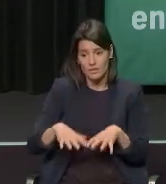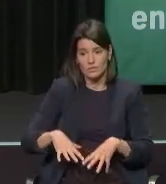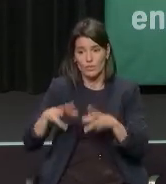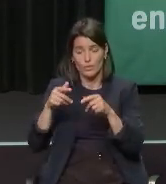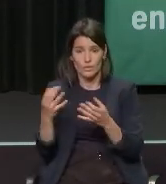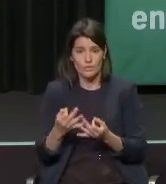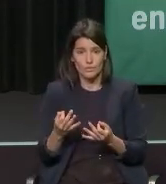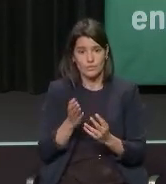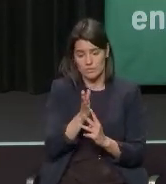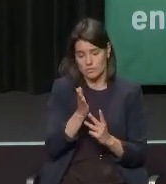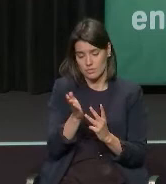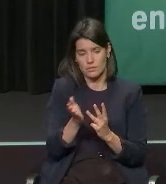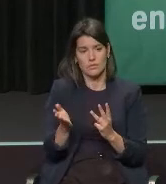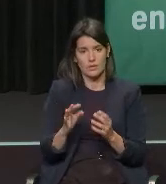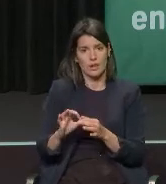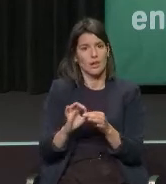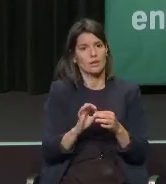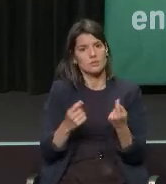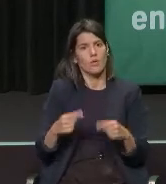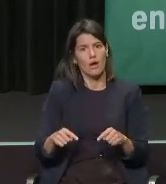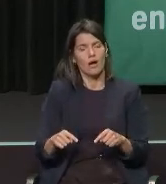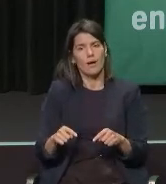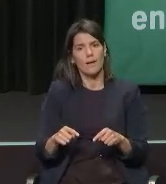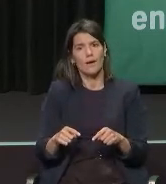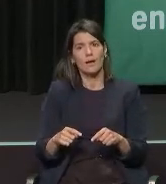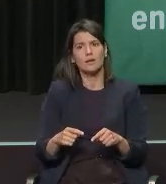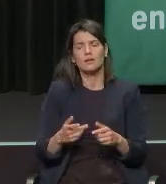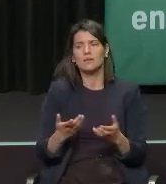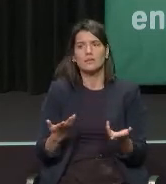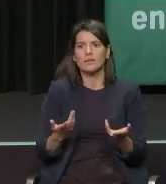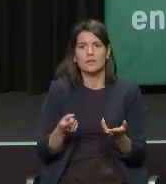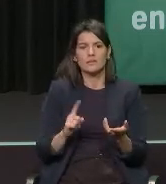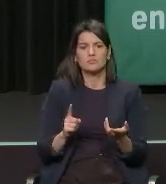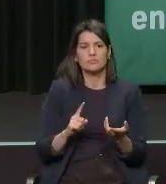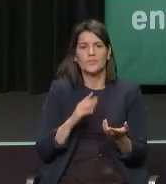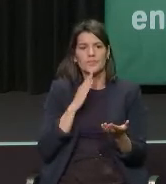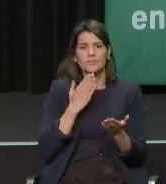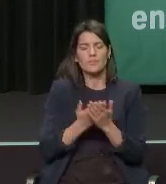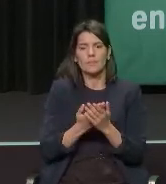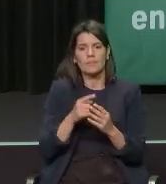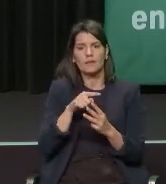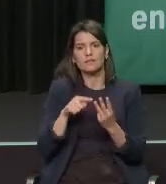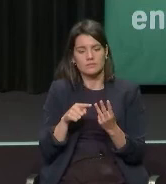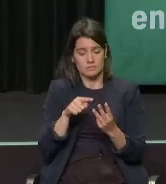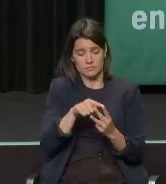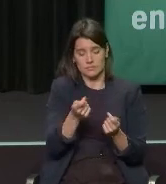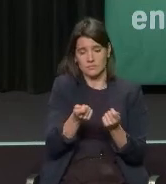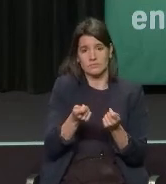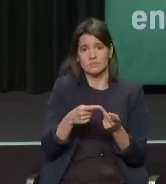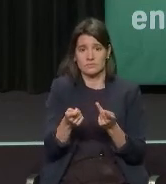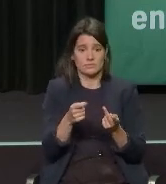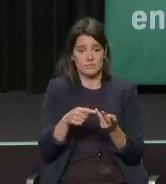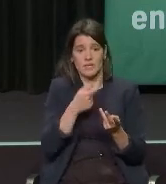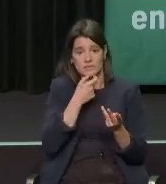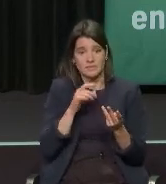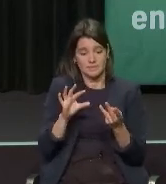facto, estes 3 tópicos estão muito interligados e não se gere nenhum deles sem lidar com